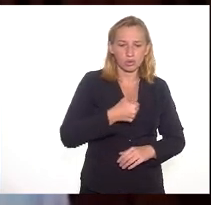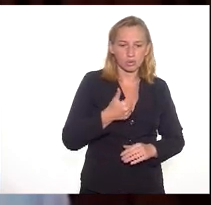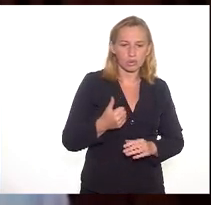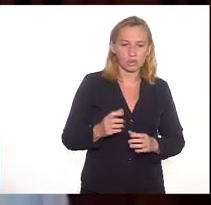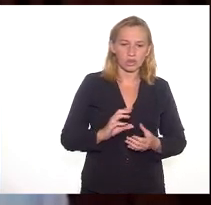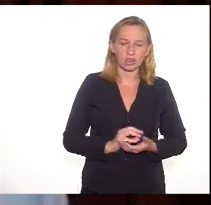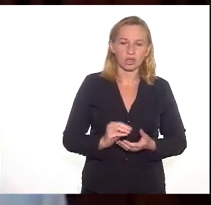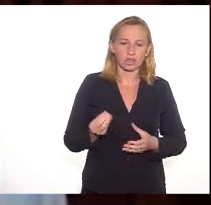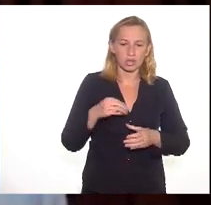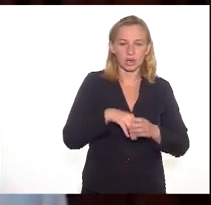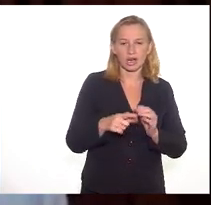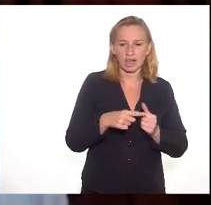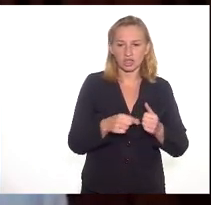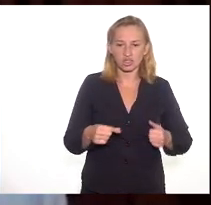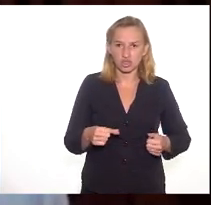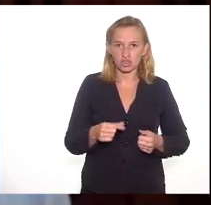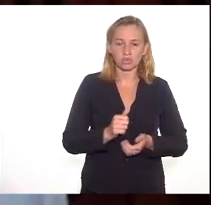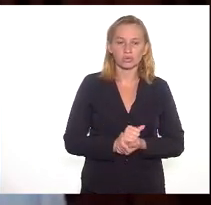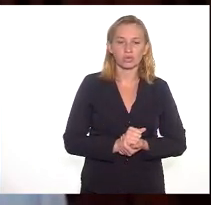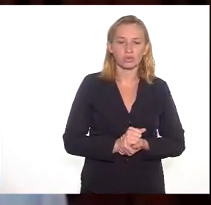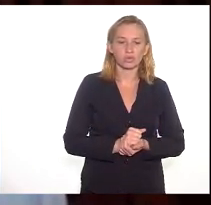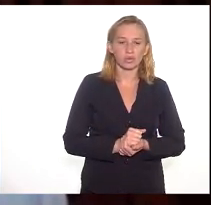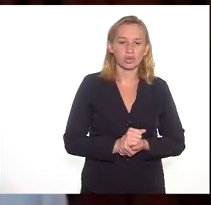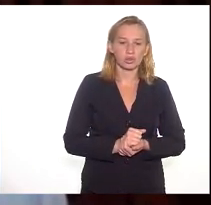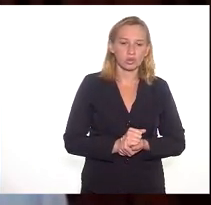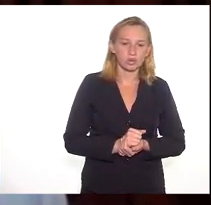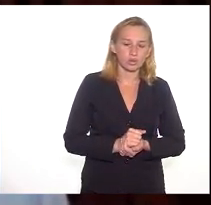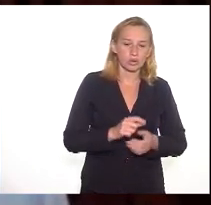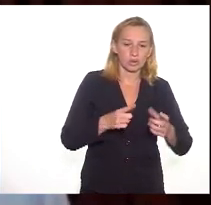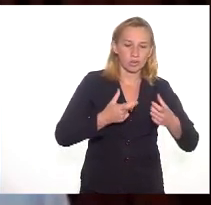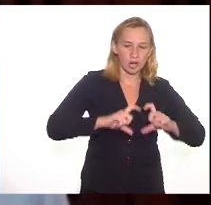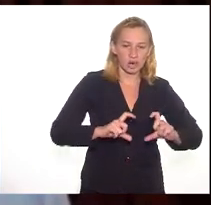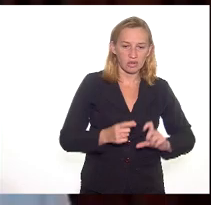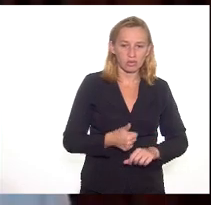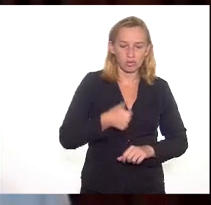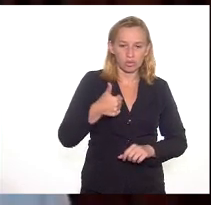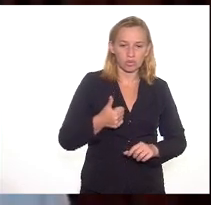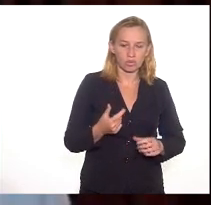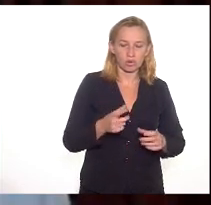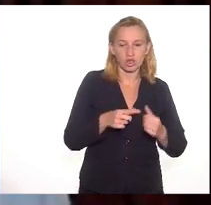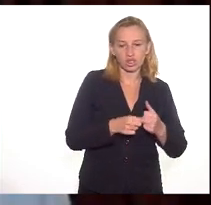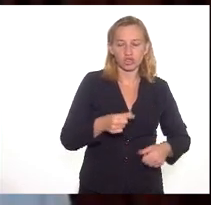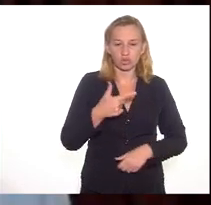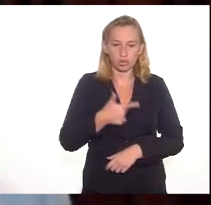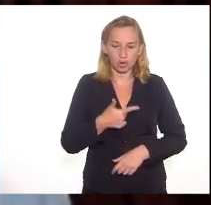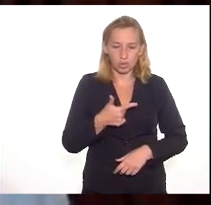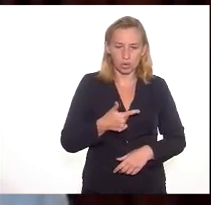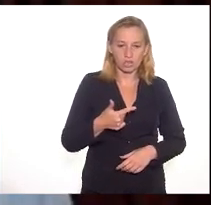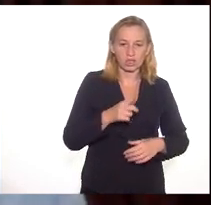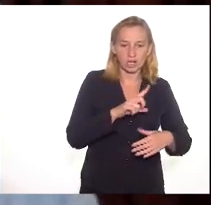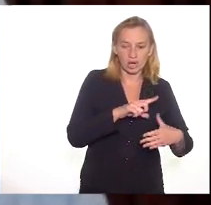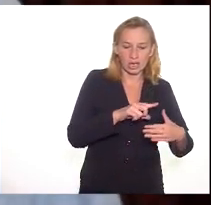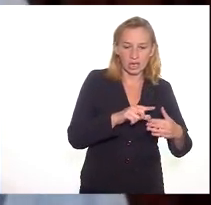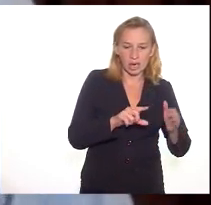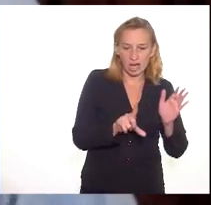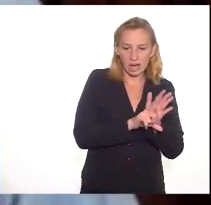Inclua-se artigo com a seguinte redação. Artigo, inclua-se parágrafo único do artigo 2 da Lei 7.148 de 17